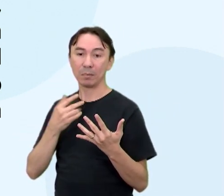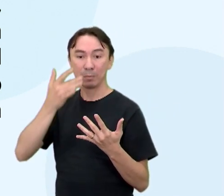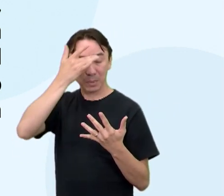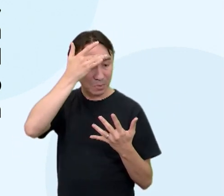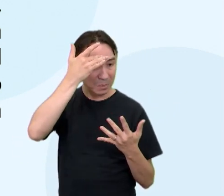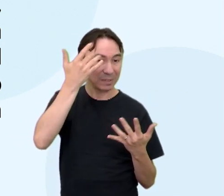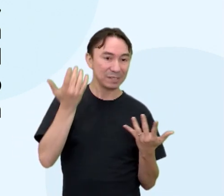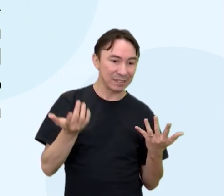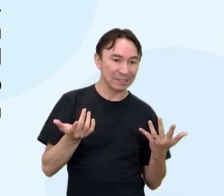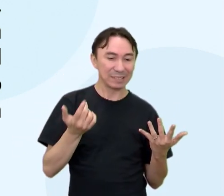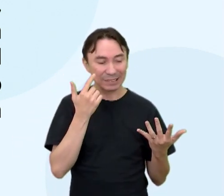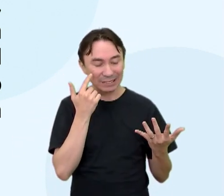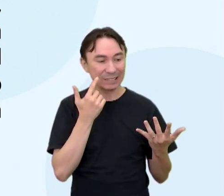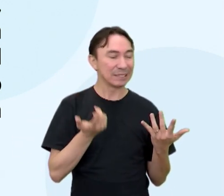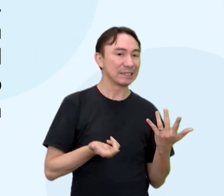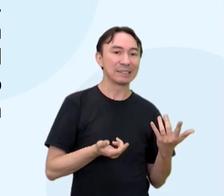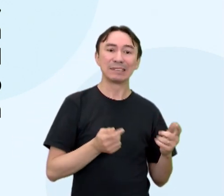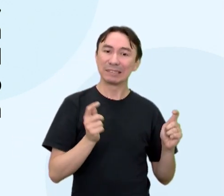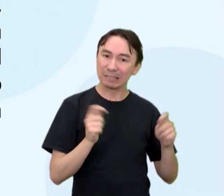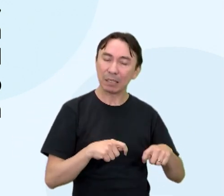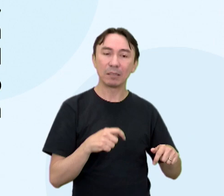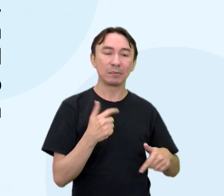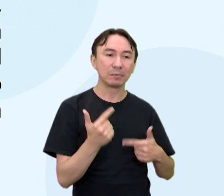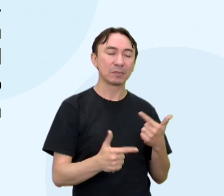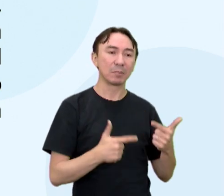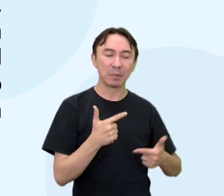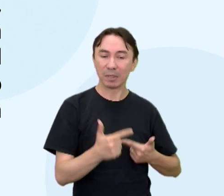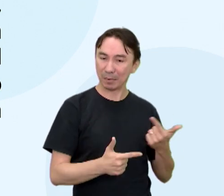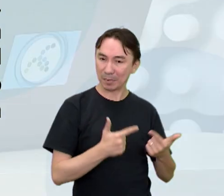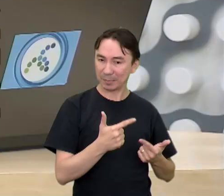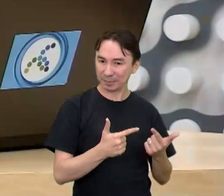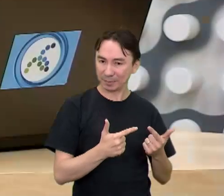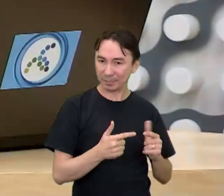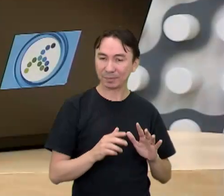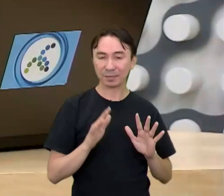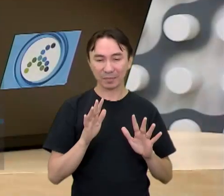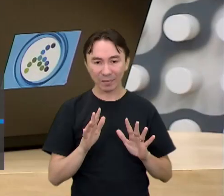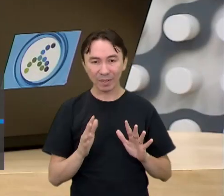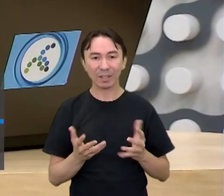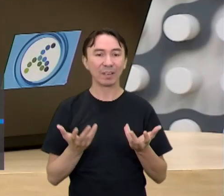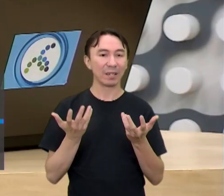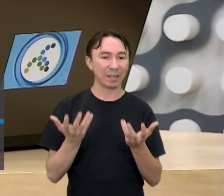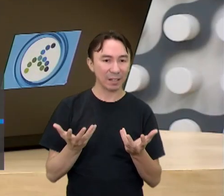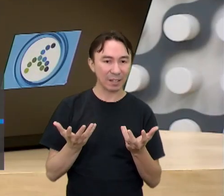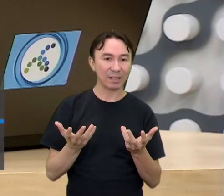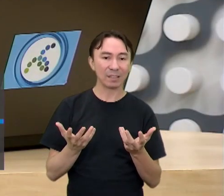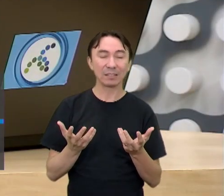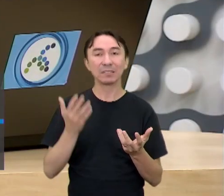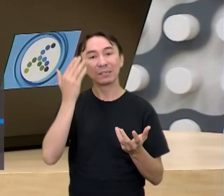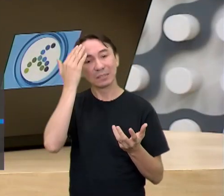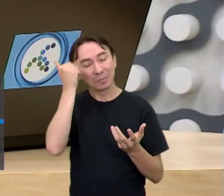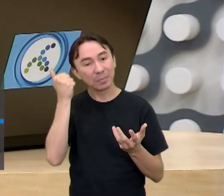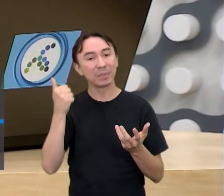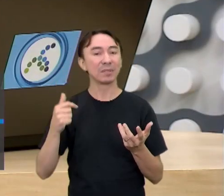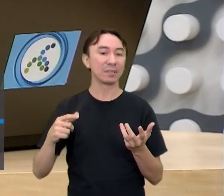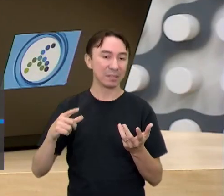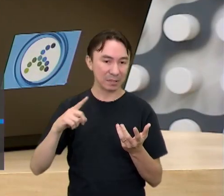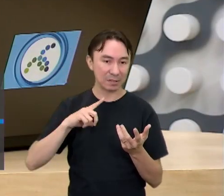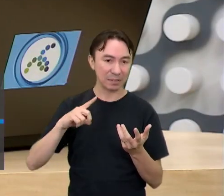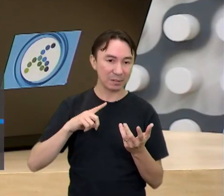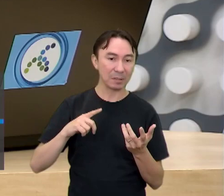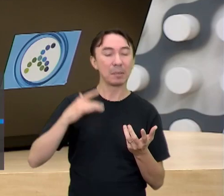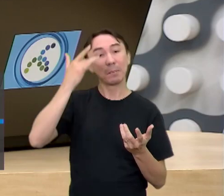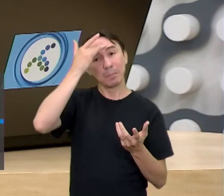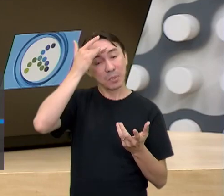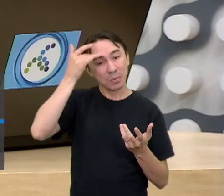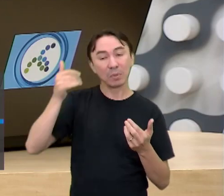Olha que interessante, né? Então você quer saber a proporção, é isso? Sim. Você quer saber a fatia da